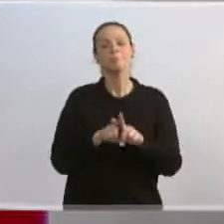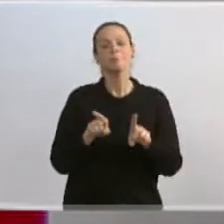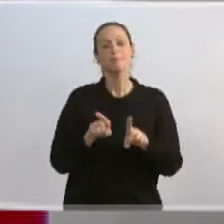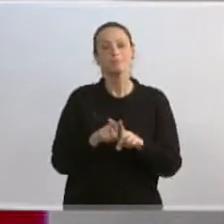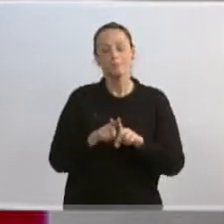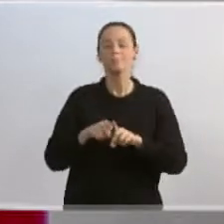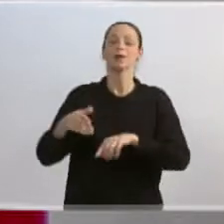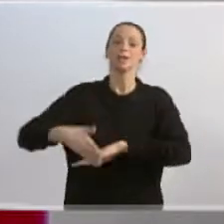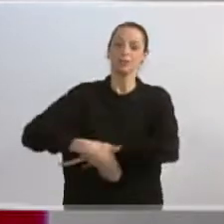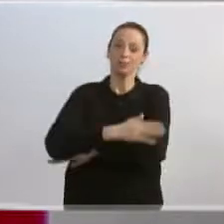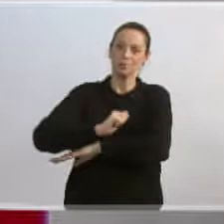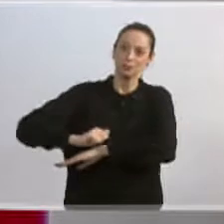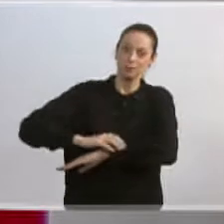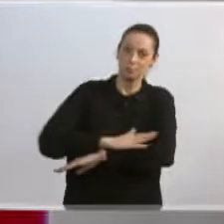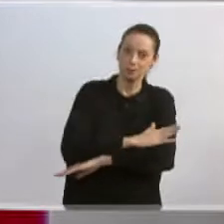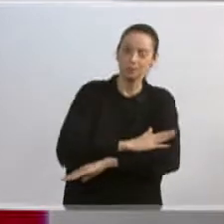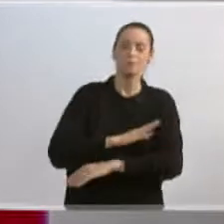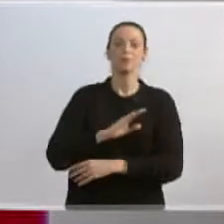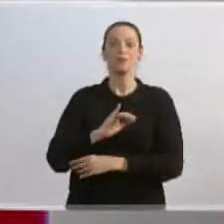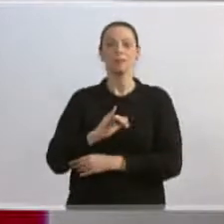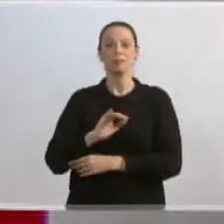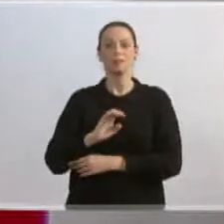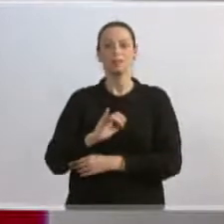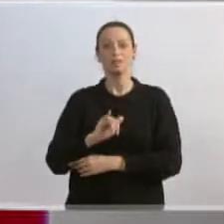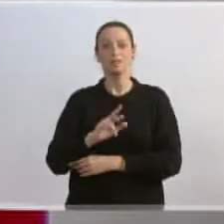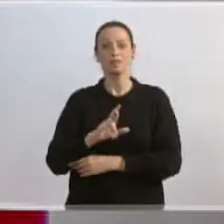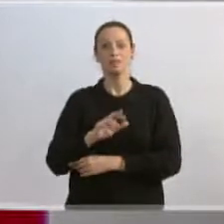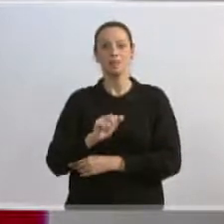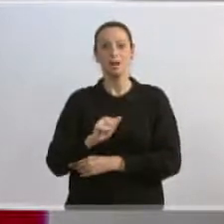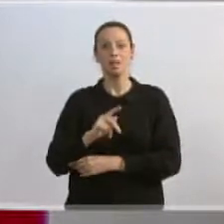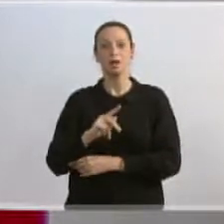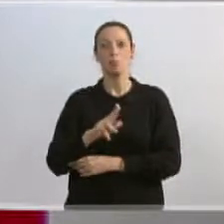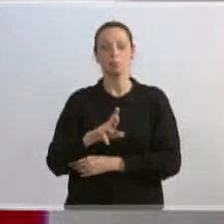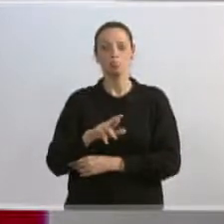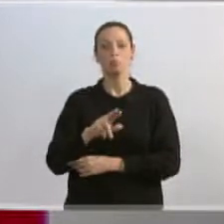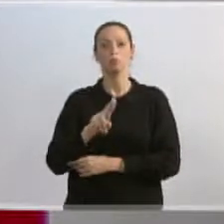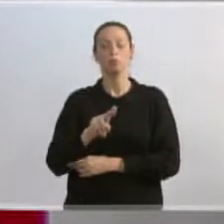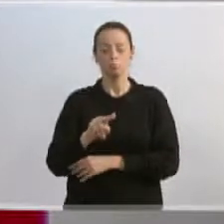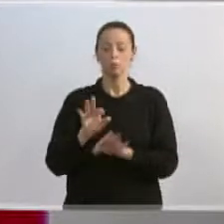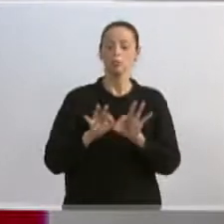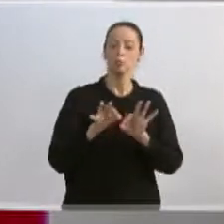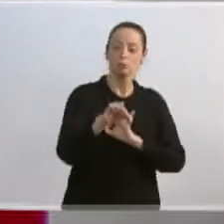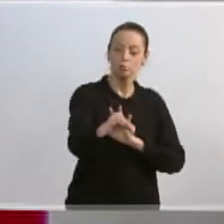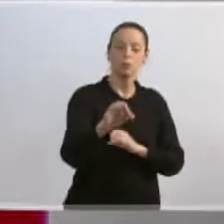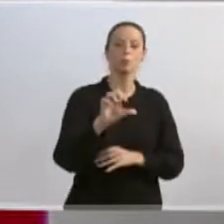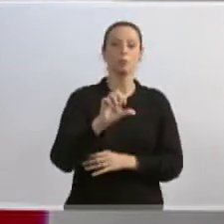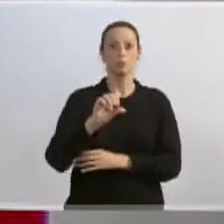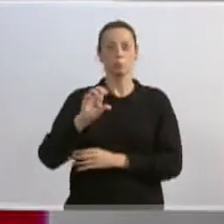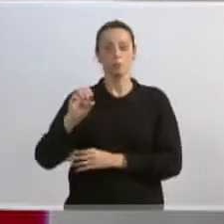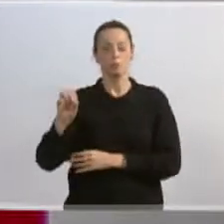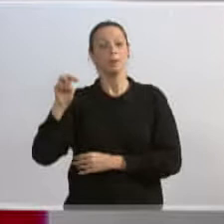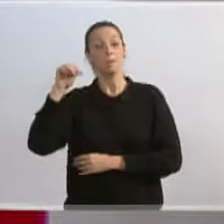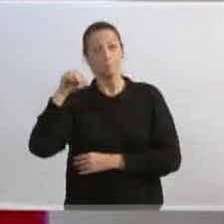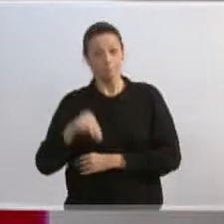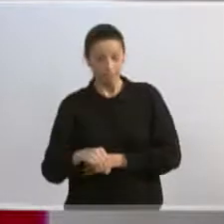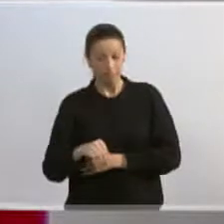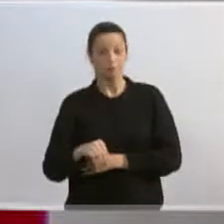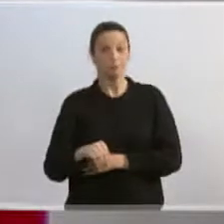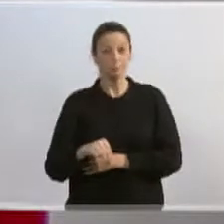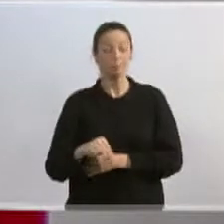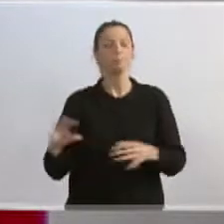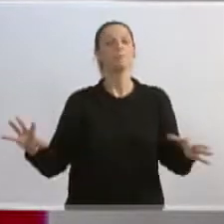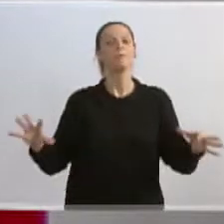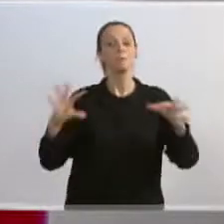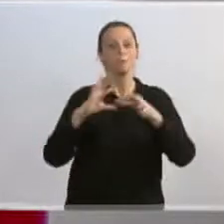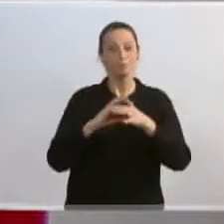asfáltica da rua uirapuru é uma rua que tem aproximadamente 900 metros uma ligação importante do bairro